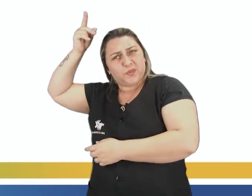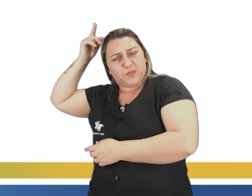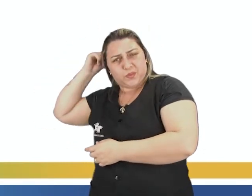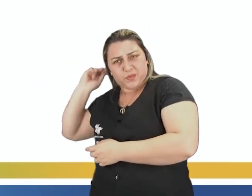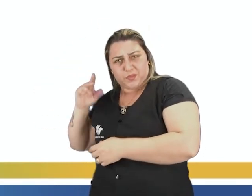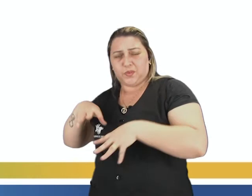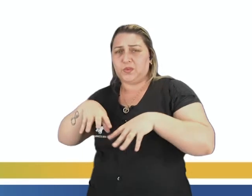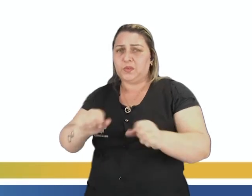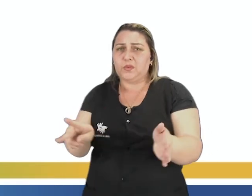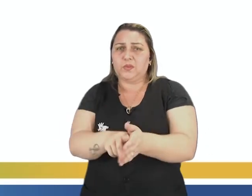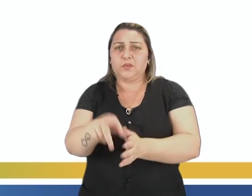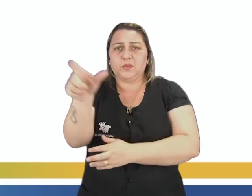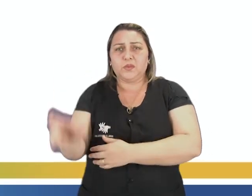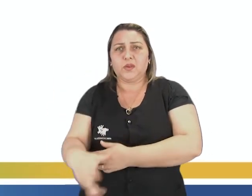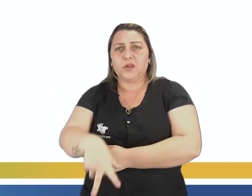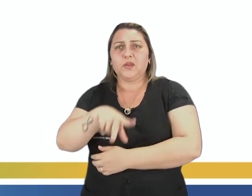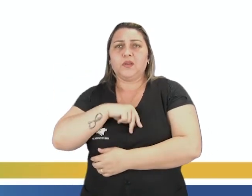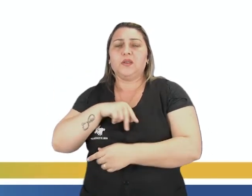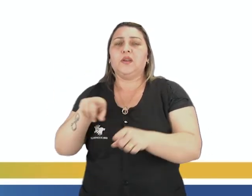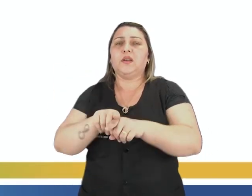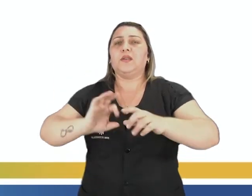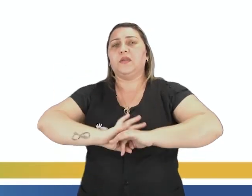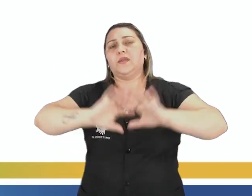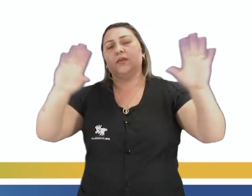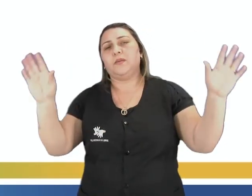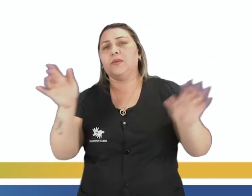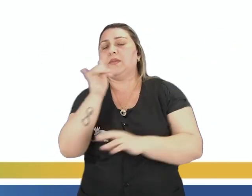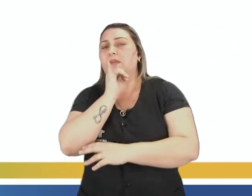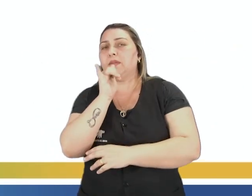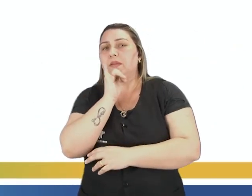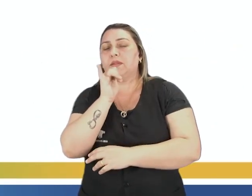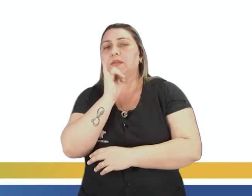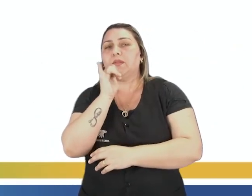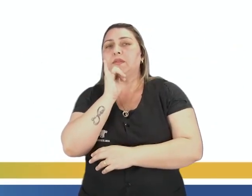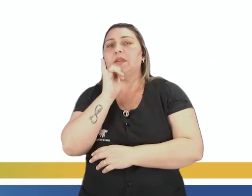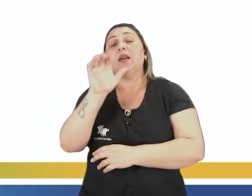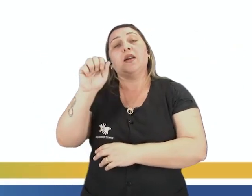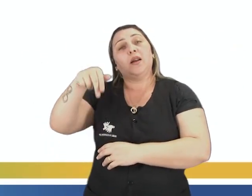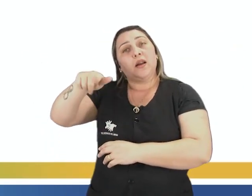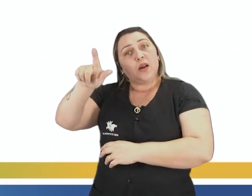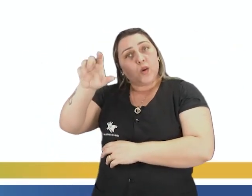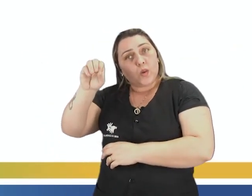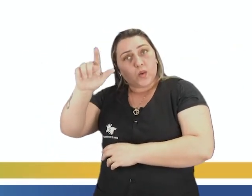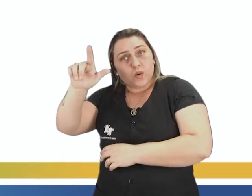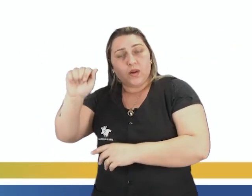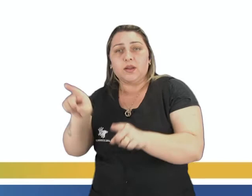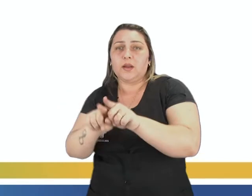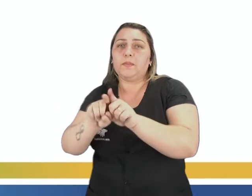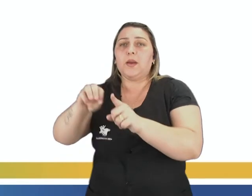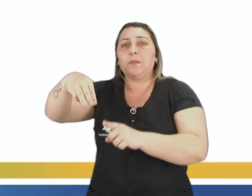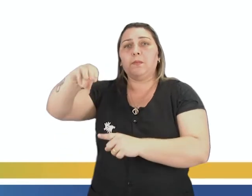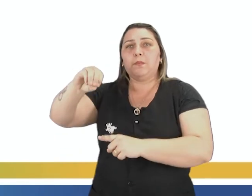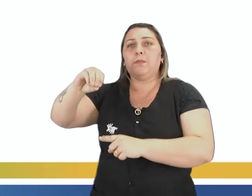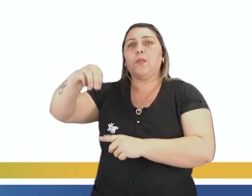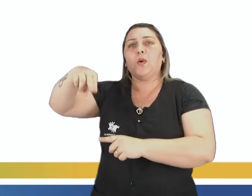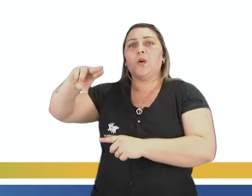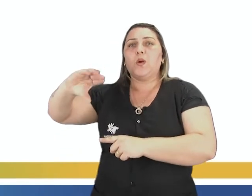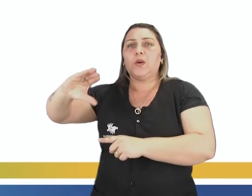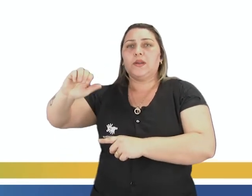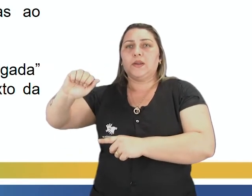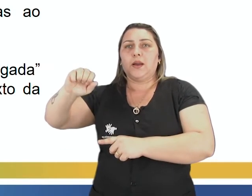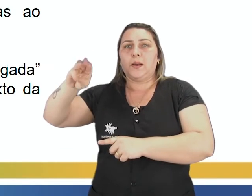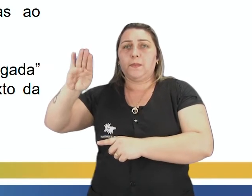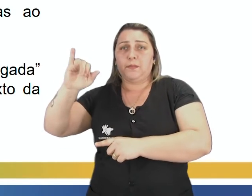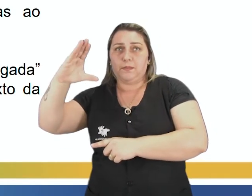sob as mãos dos portugueses, chegando aí à independência, como por exemplo aí Angola e Moçambique em 1975, como está em nosso